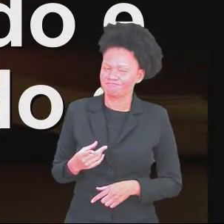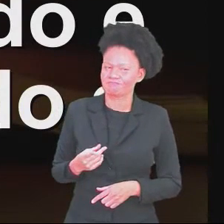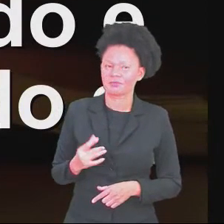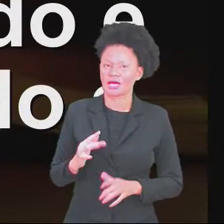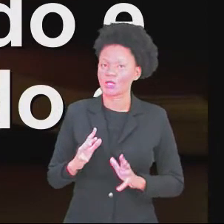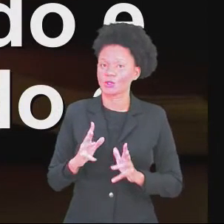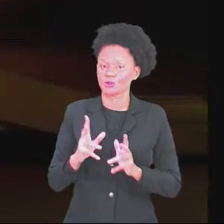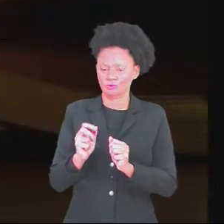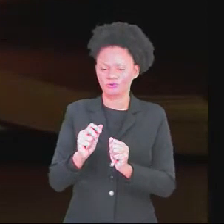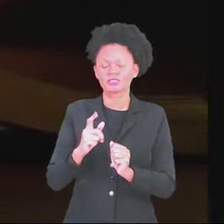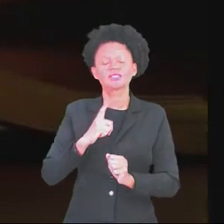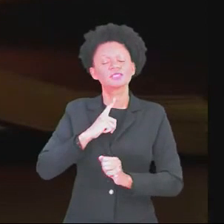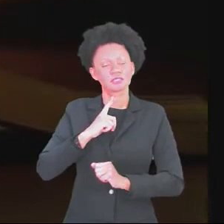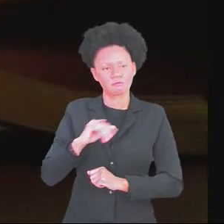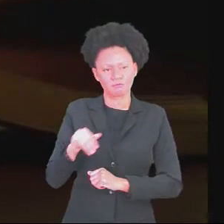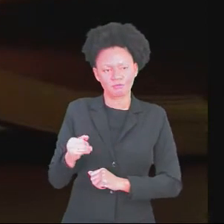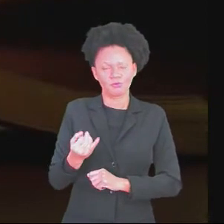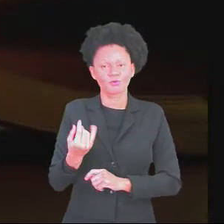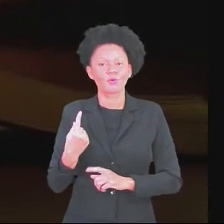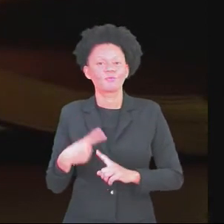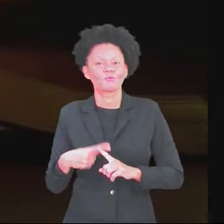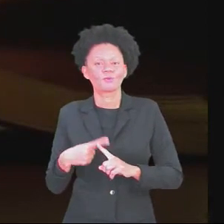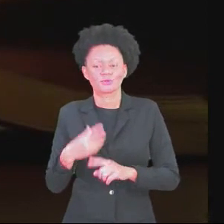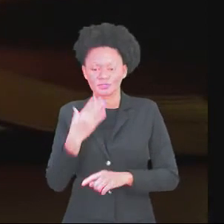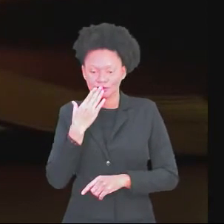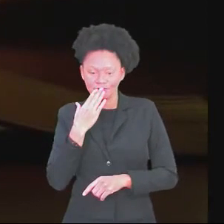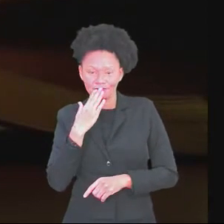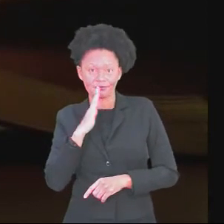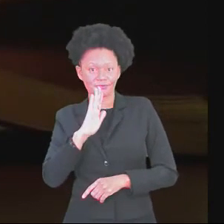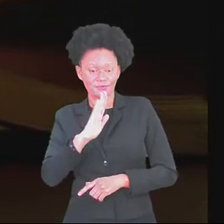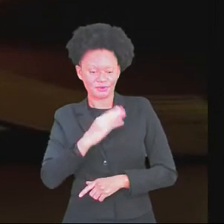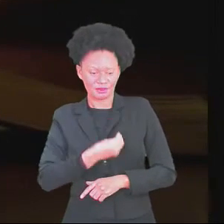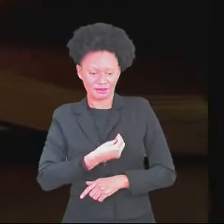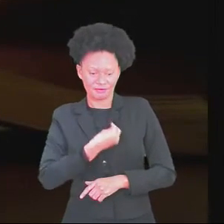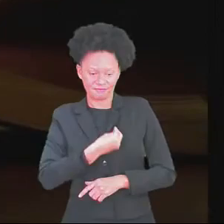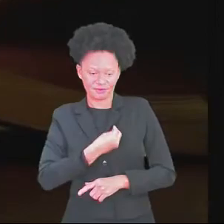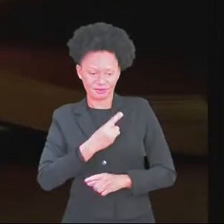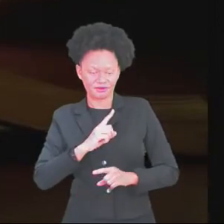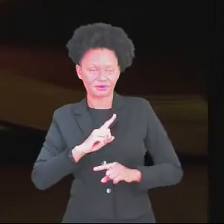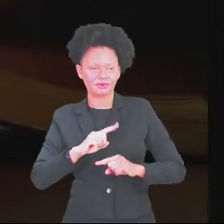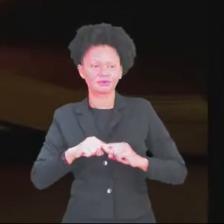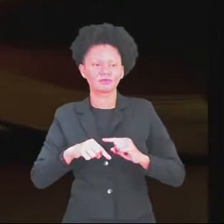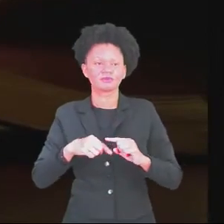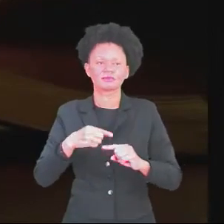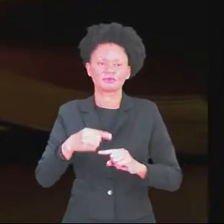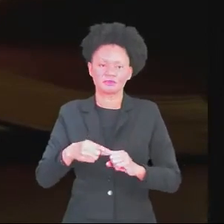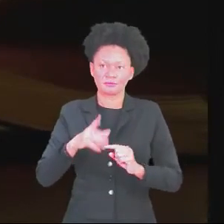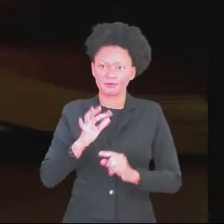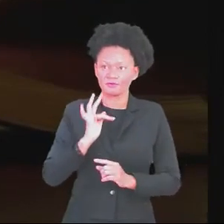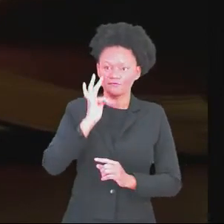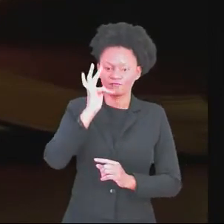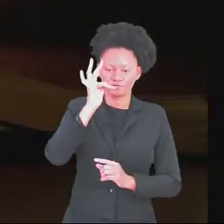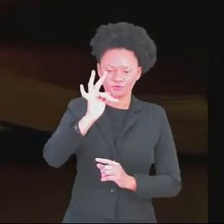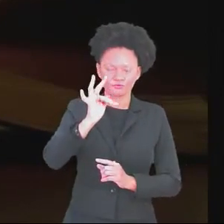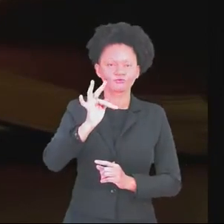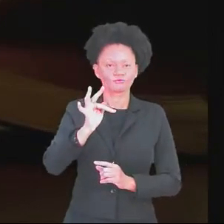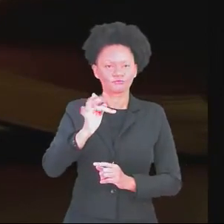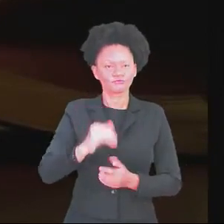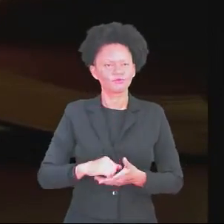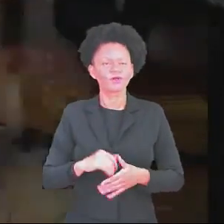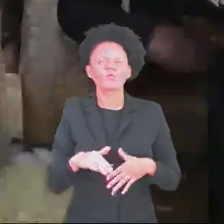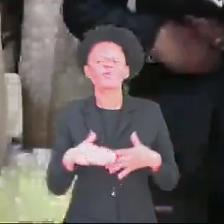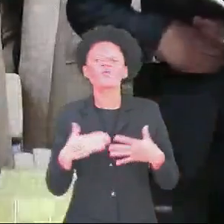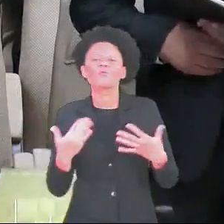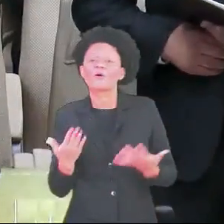proveitosa, porque tem promessa para a vida presente e para a vida futura. E quais